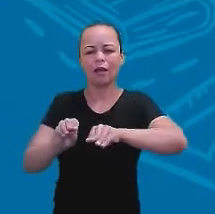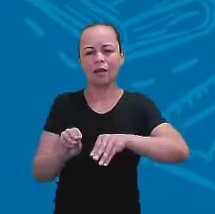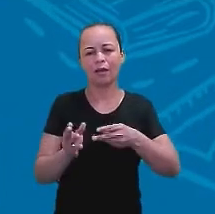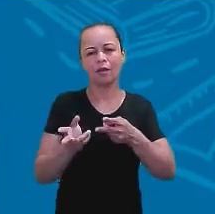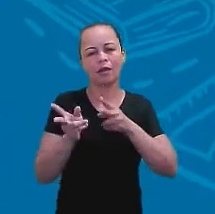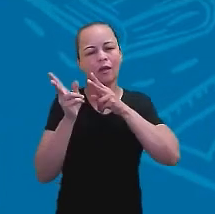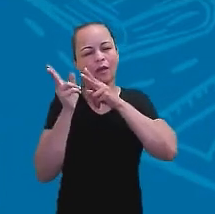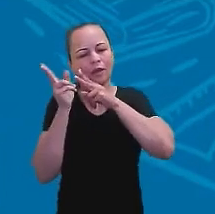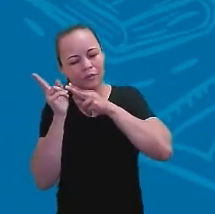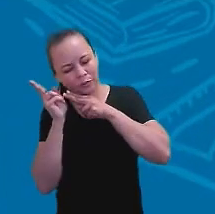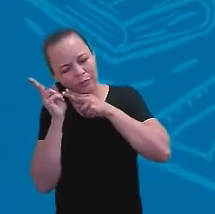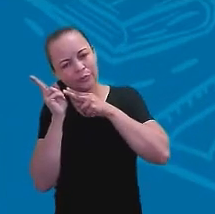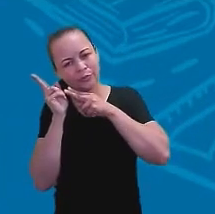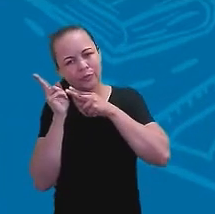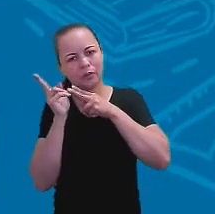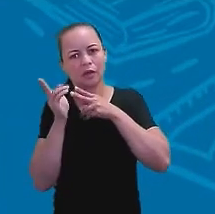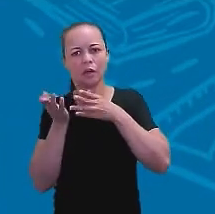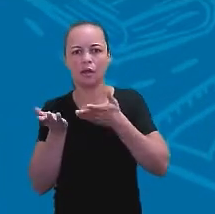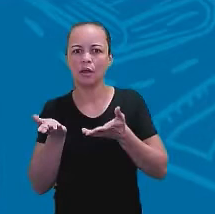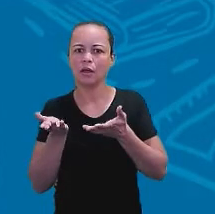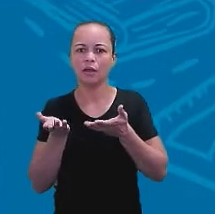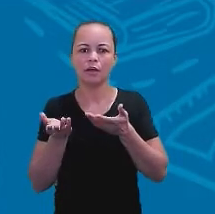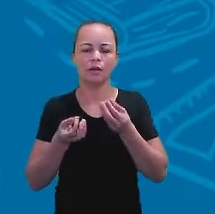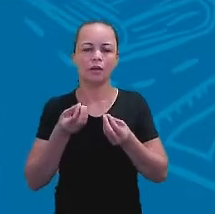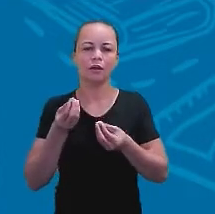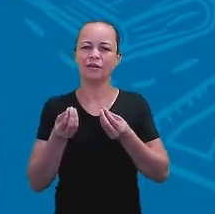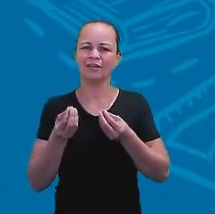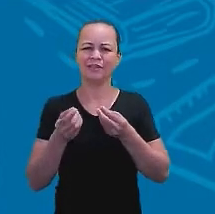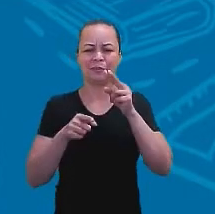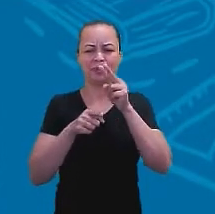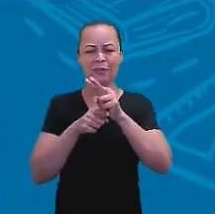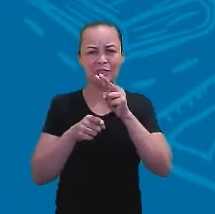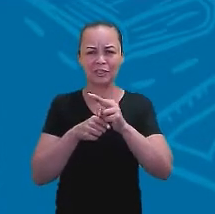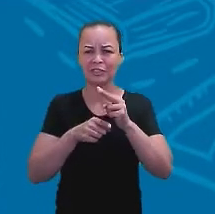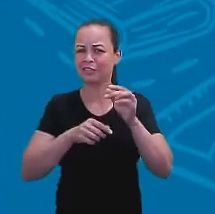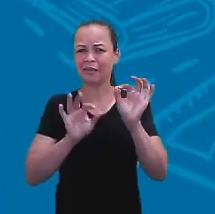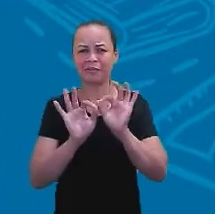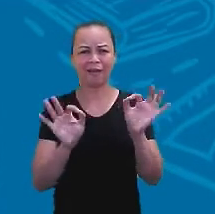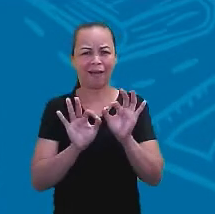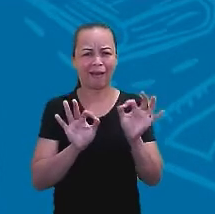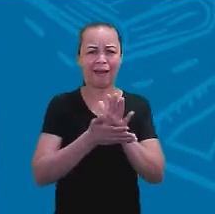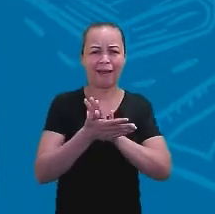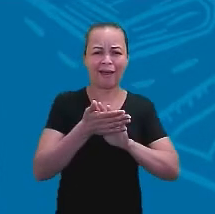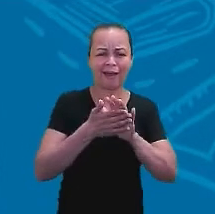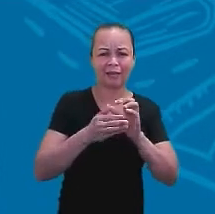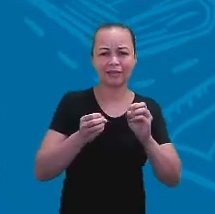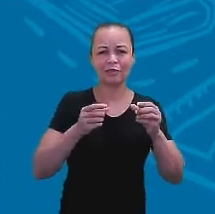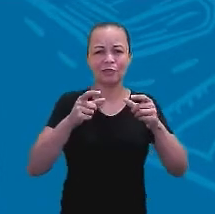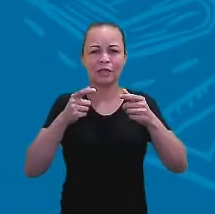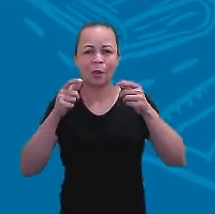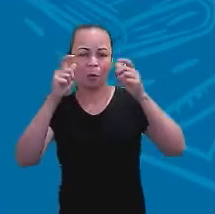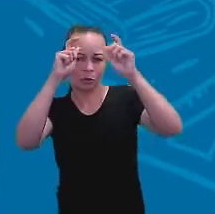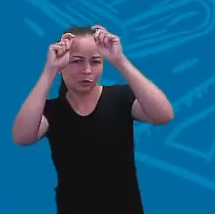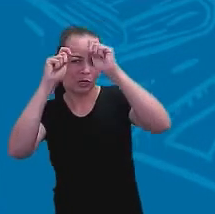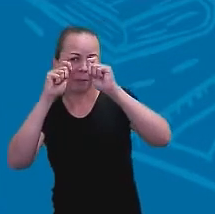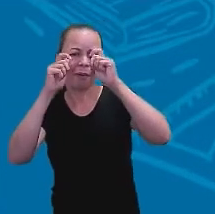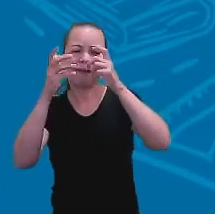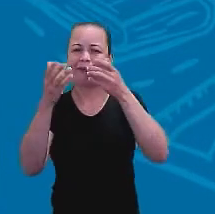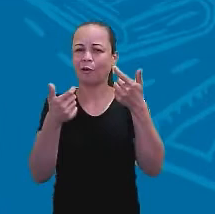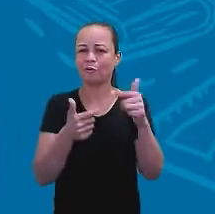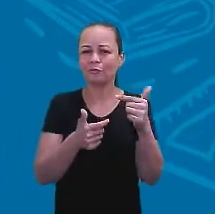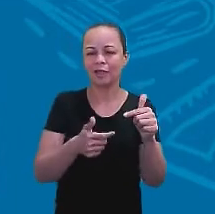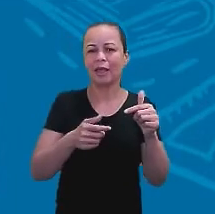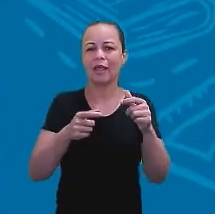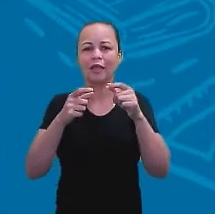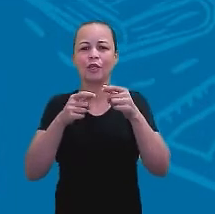aquele cochilo, dorme. Muitas vezes não está protegida, não está com um protetor, não está usando um chapéu, não está embaixo de um